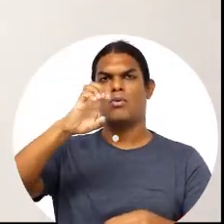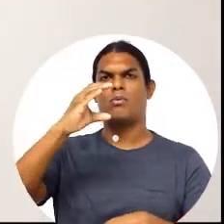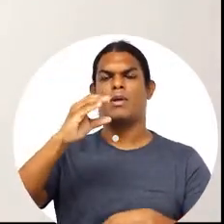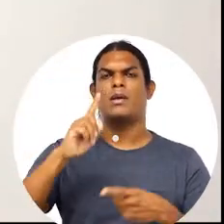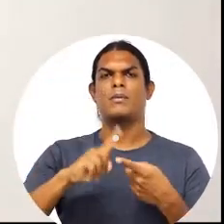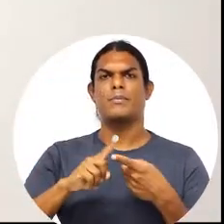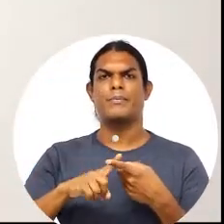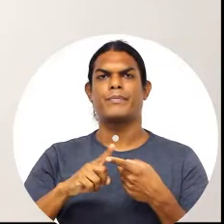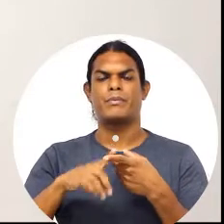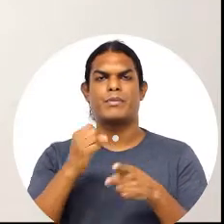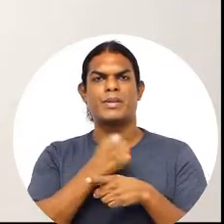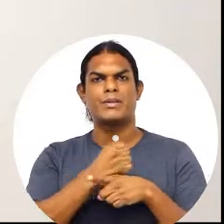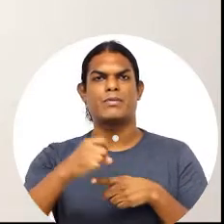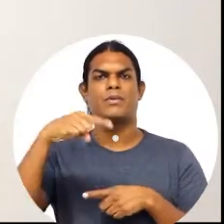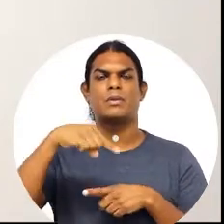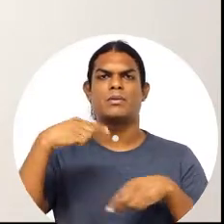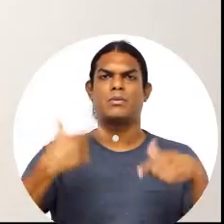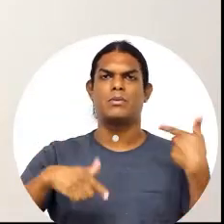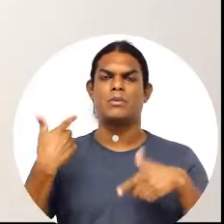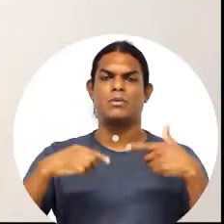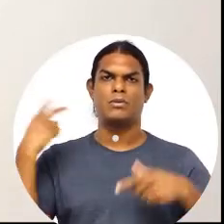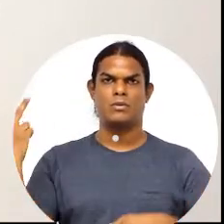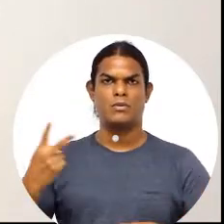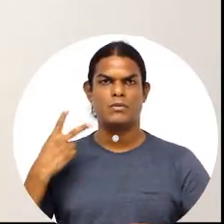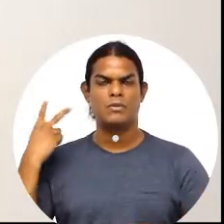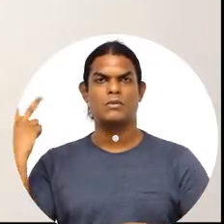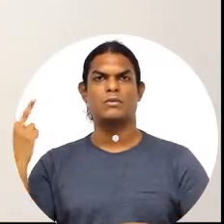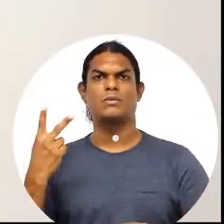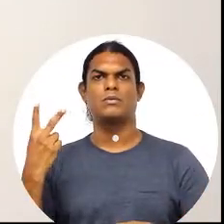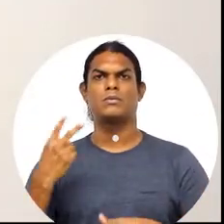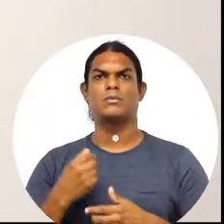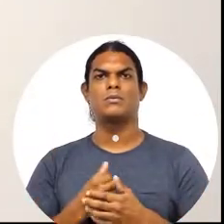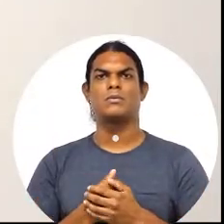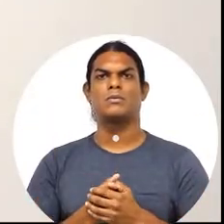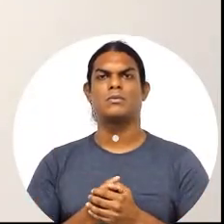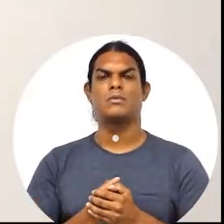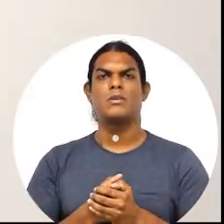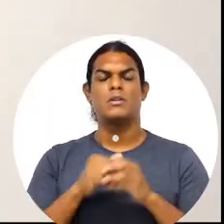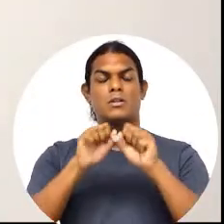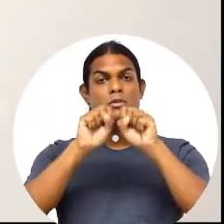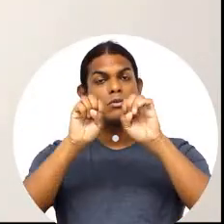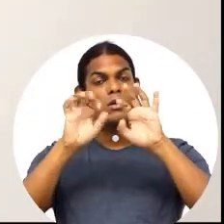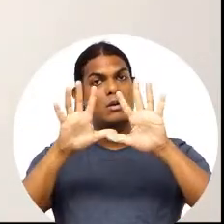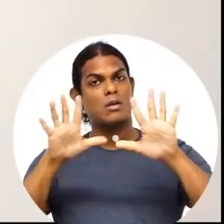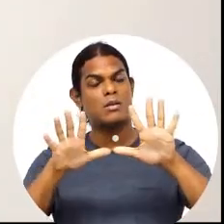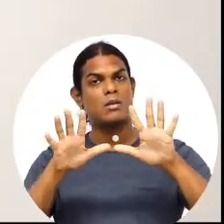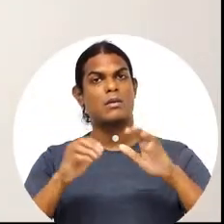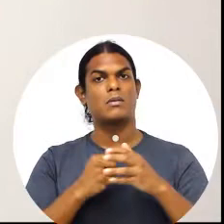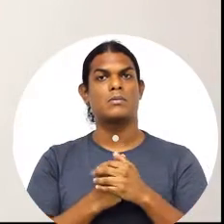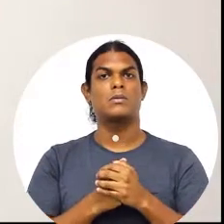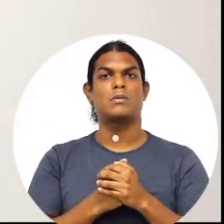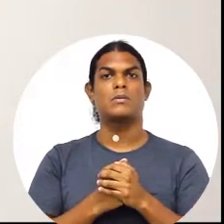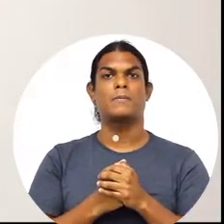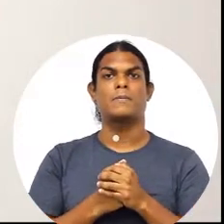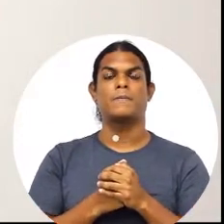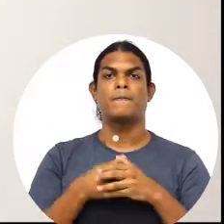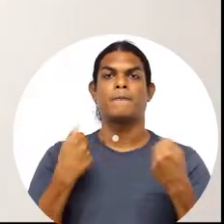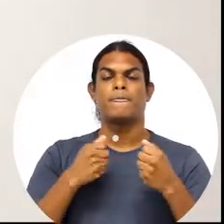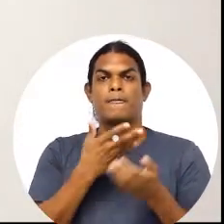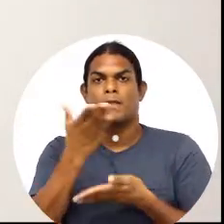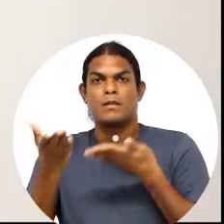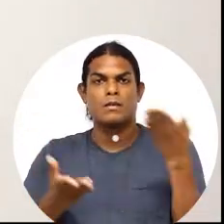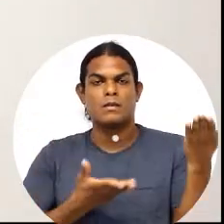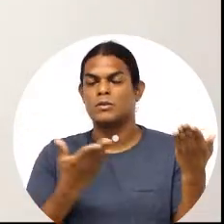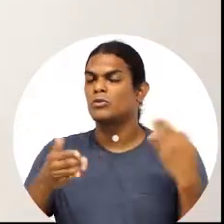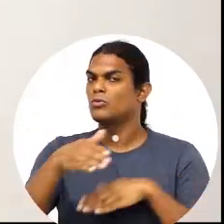e, inclusive, deixando claro que o tratamento é igualitário para docentes e não docentes, buscando